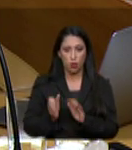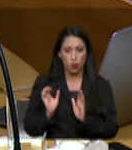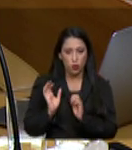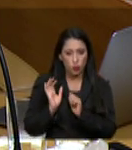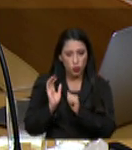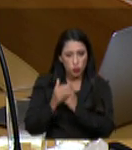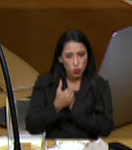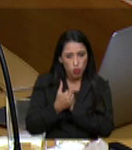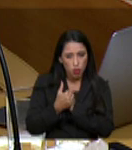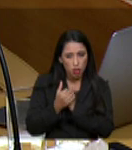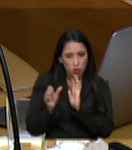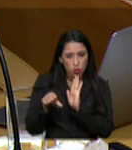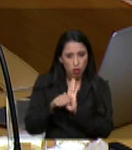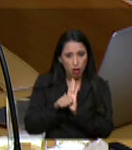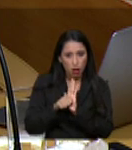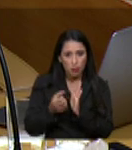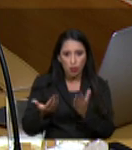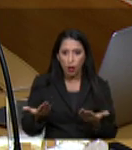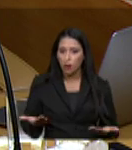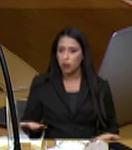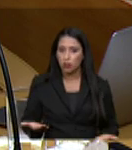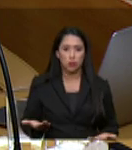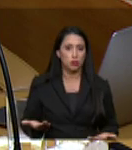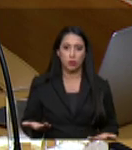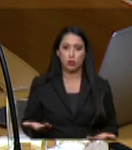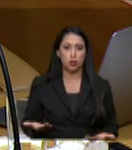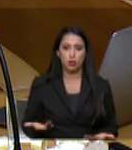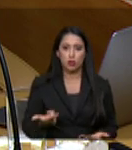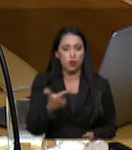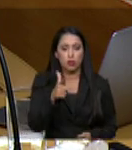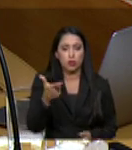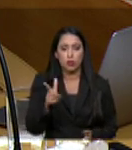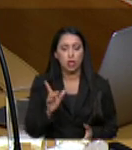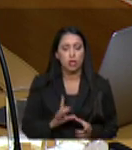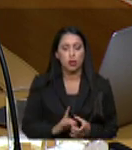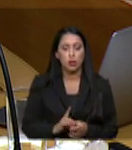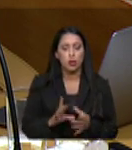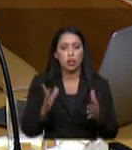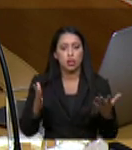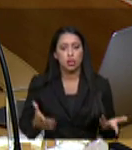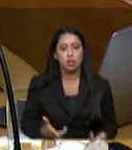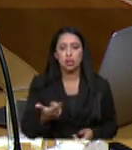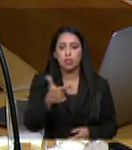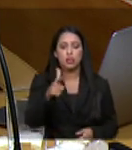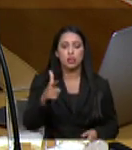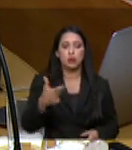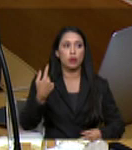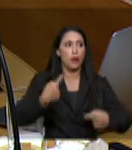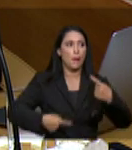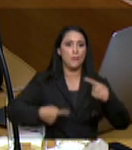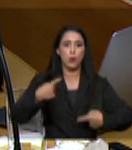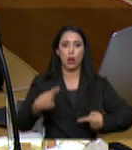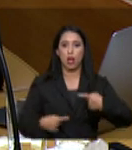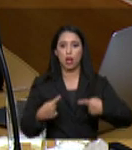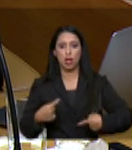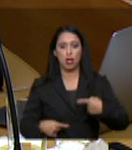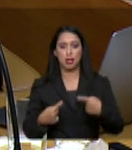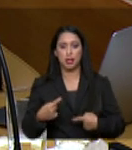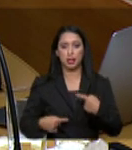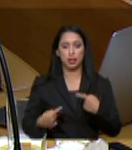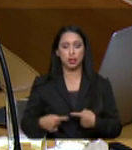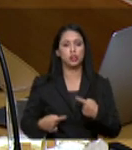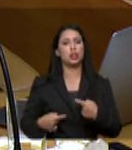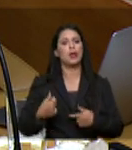esconderijo de criminosos e evidentemente não há democracia sem política política é um